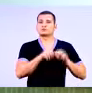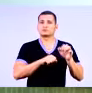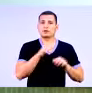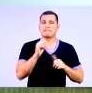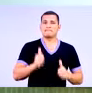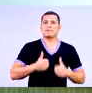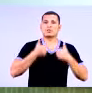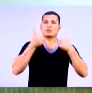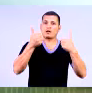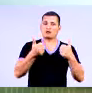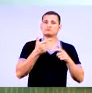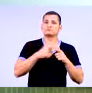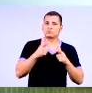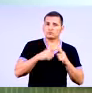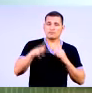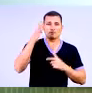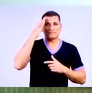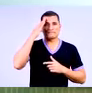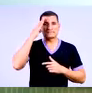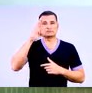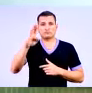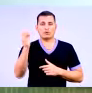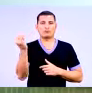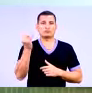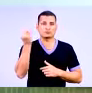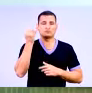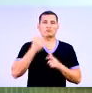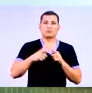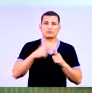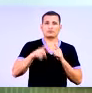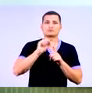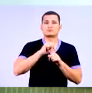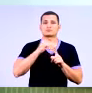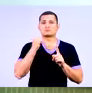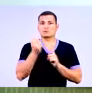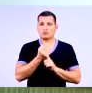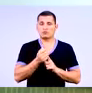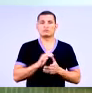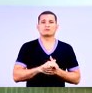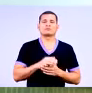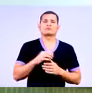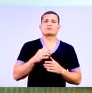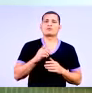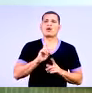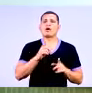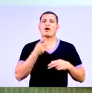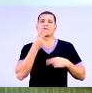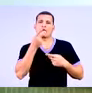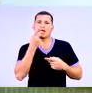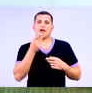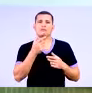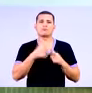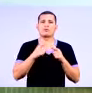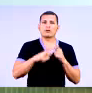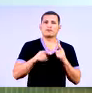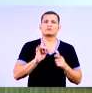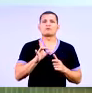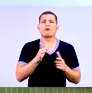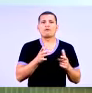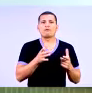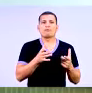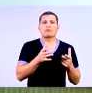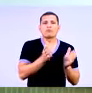problemas sociais. E quando nós falamos em problemas sociais, nós não estamos falando dos problemas de uma parcela